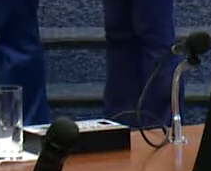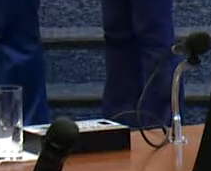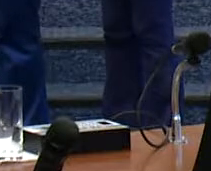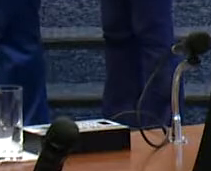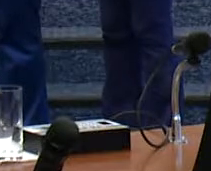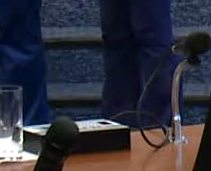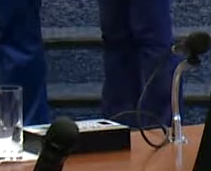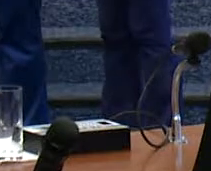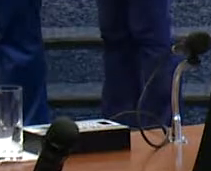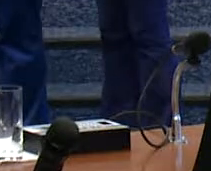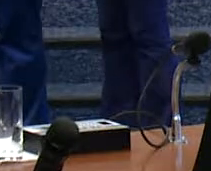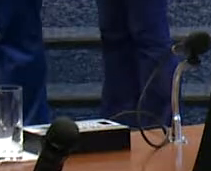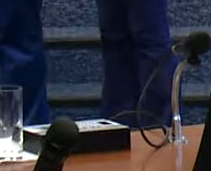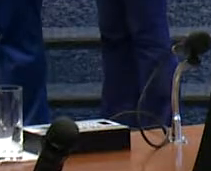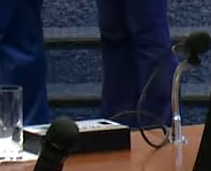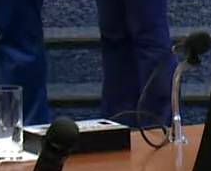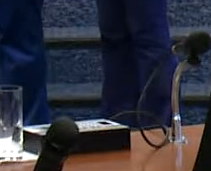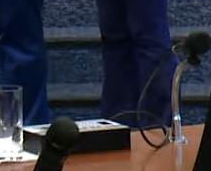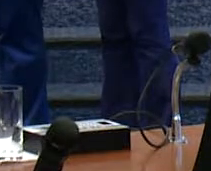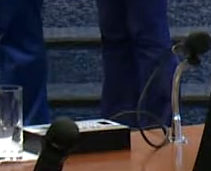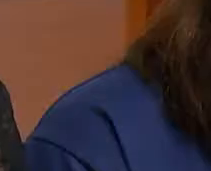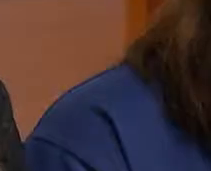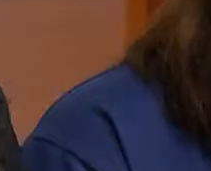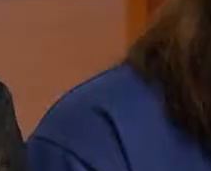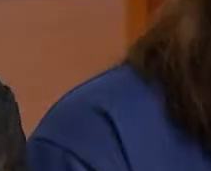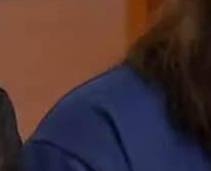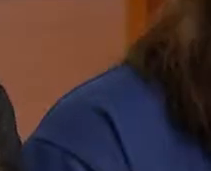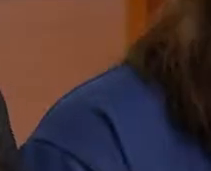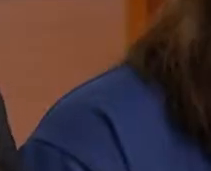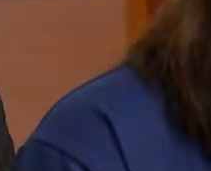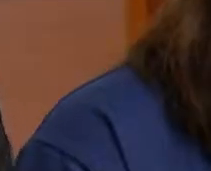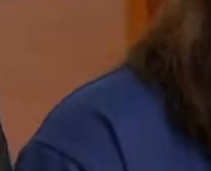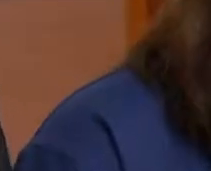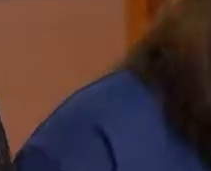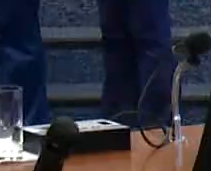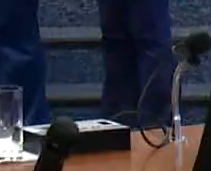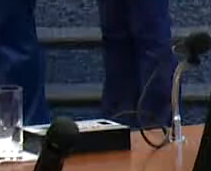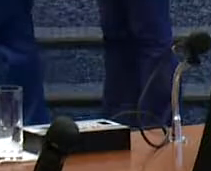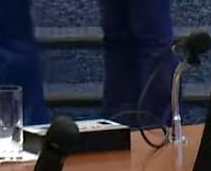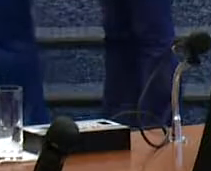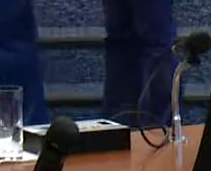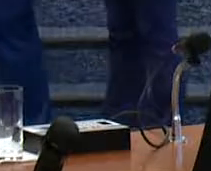grande. Então, nós somos uma grande família, e isso é muito bom.